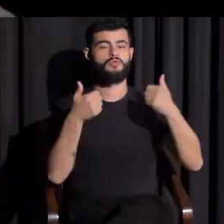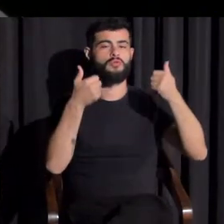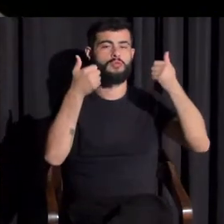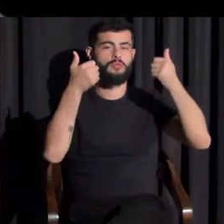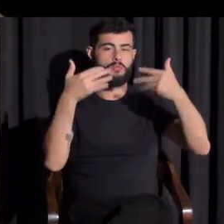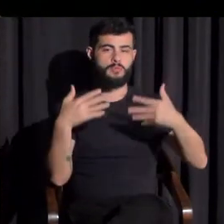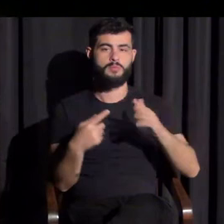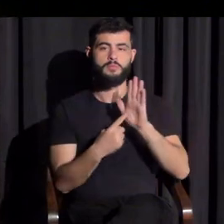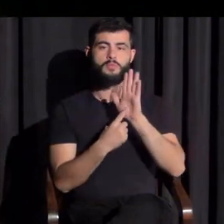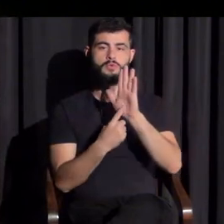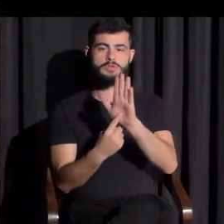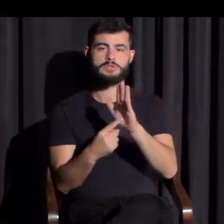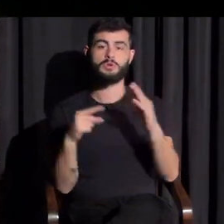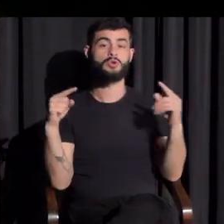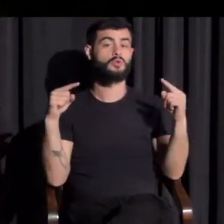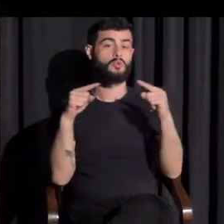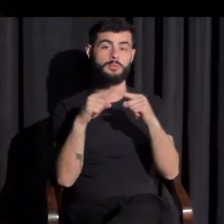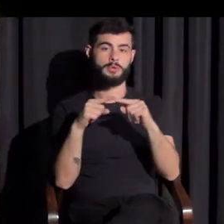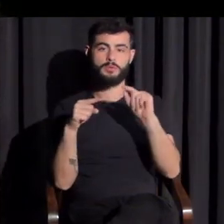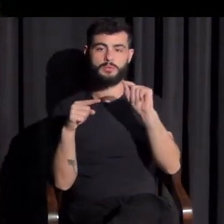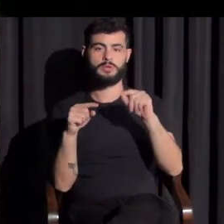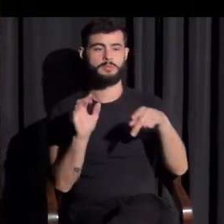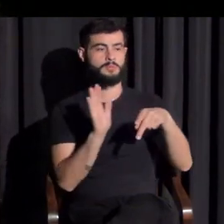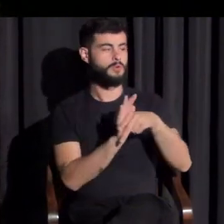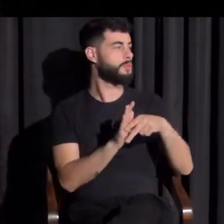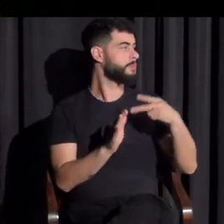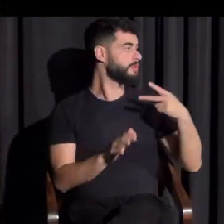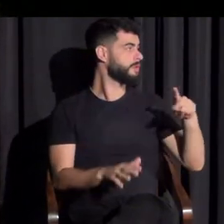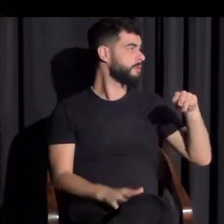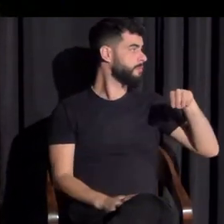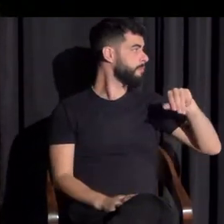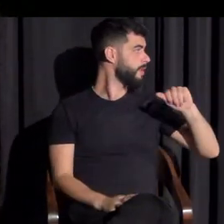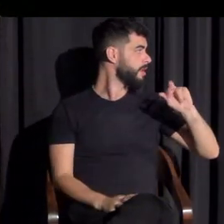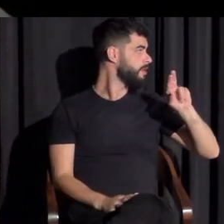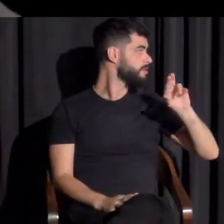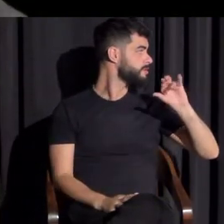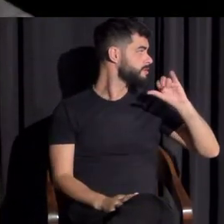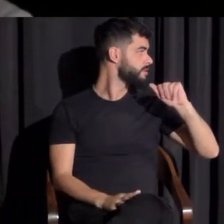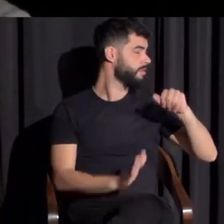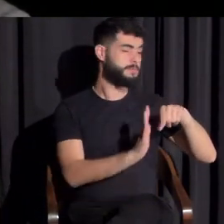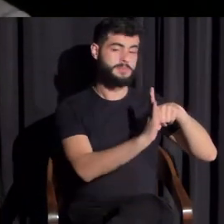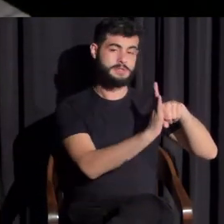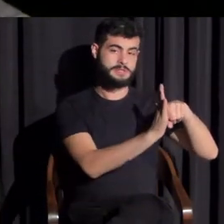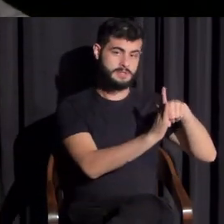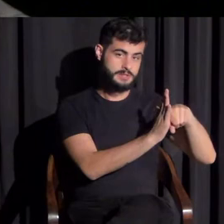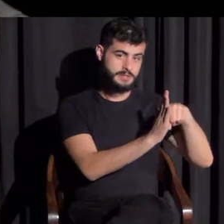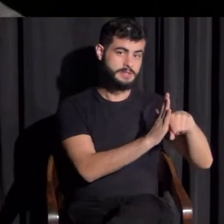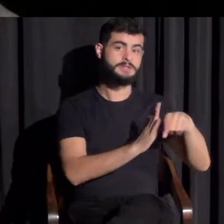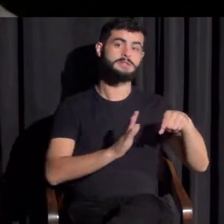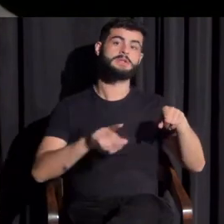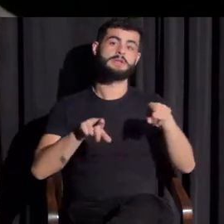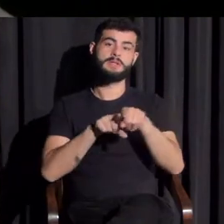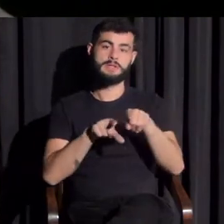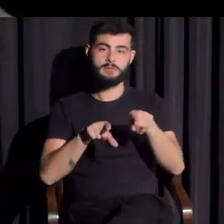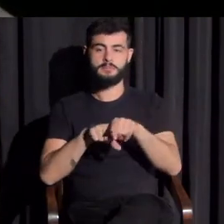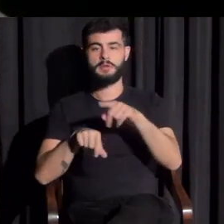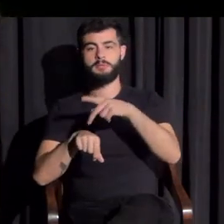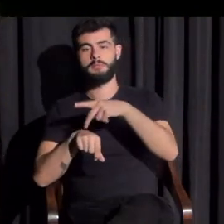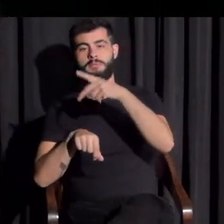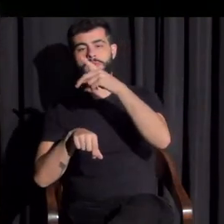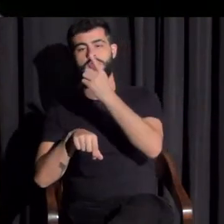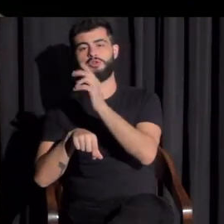que foi produzida pela Márcia Gobbi, né, e a pesquisa de pós-doutorado que eu